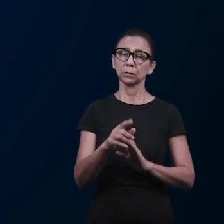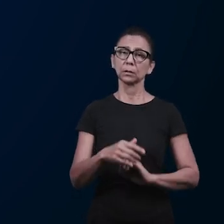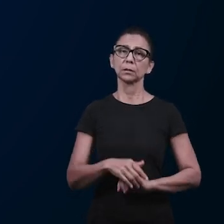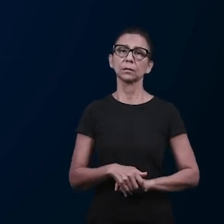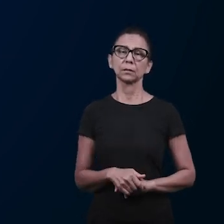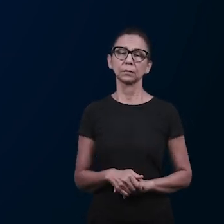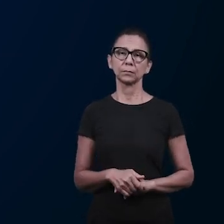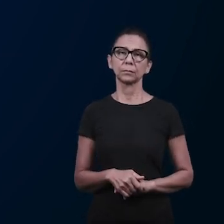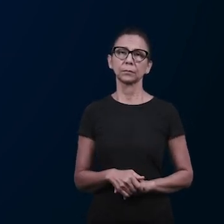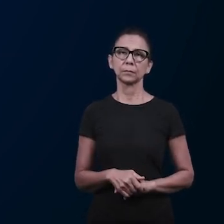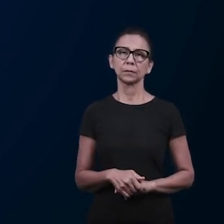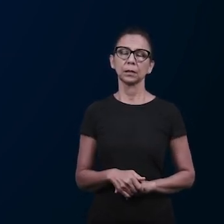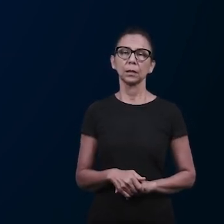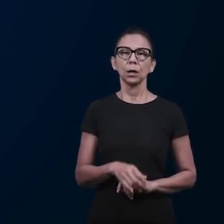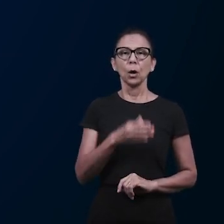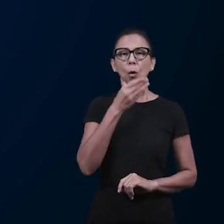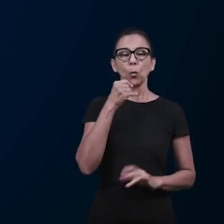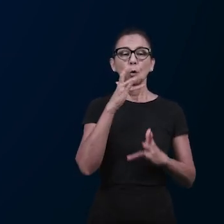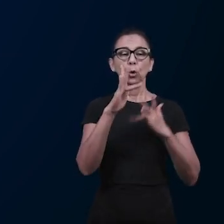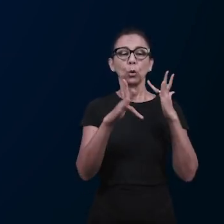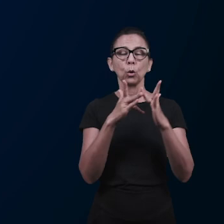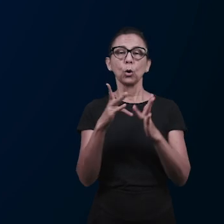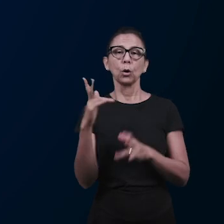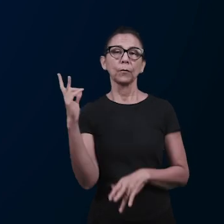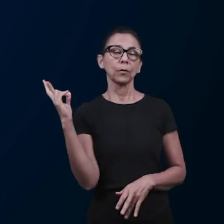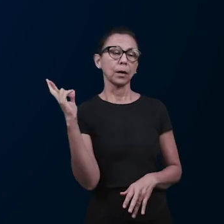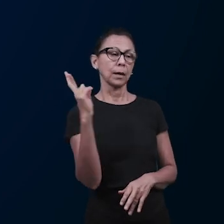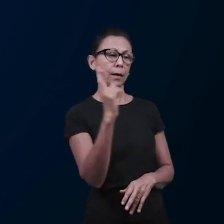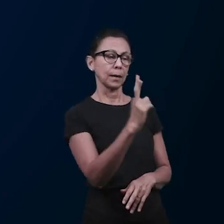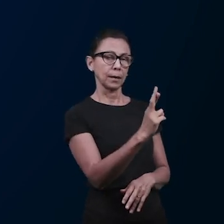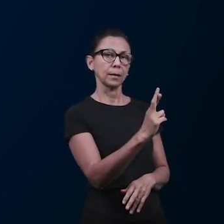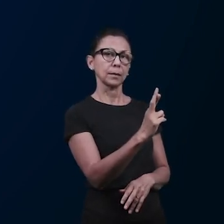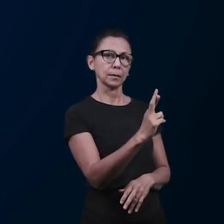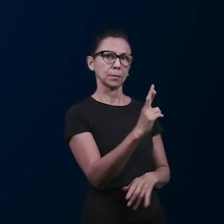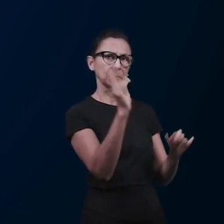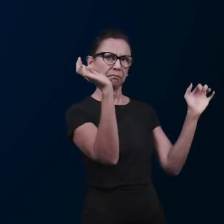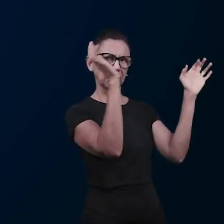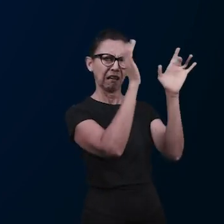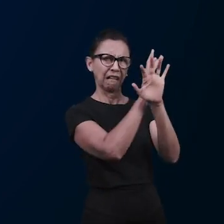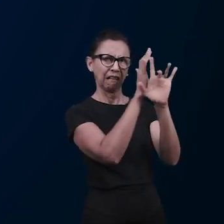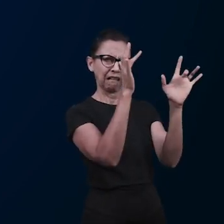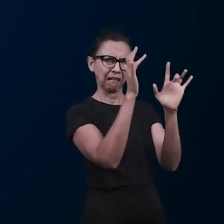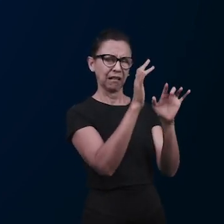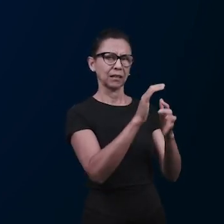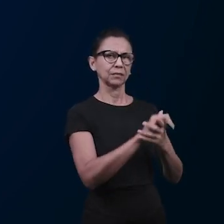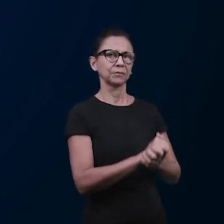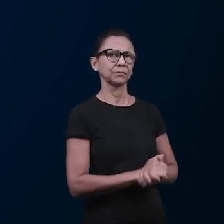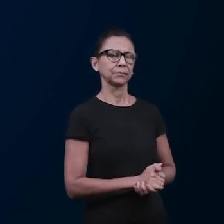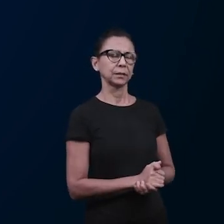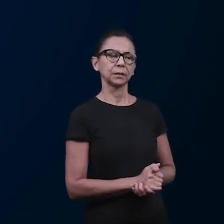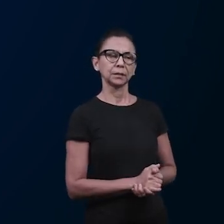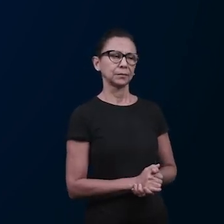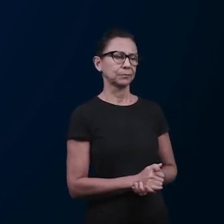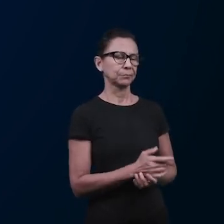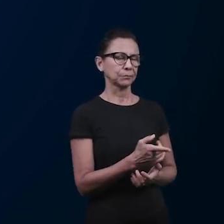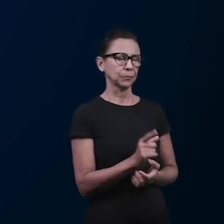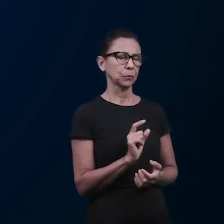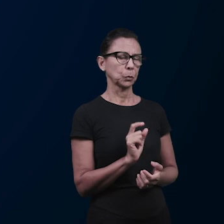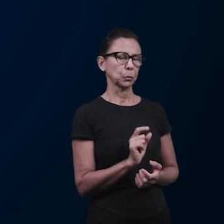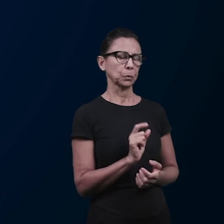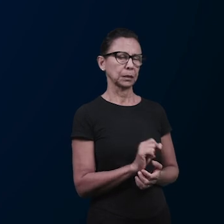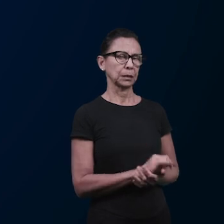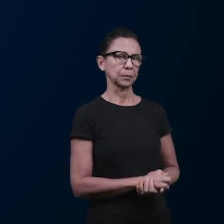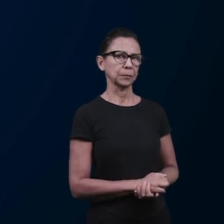pergunta, a resposta do noivo para aquelas consideradas loucas ou imprudentes